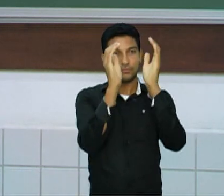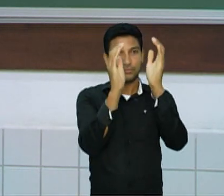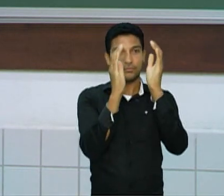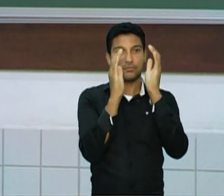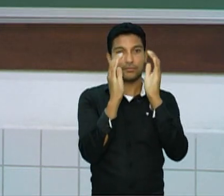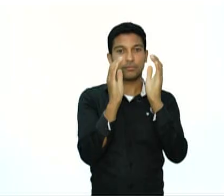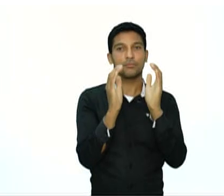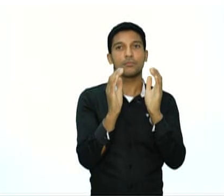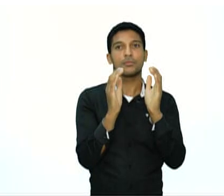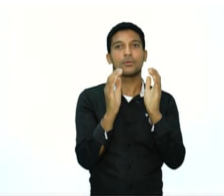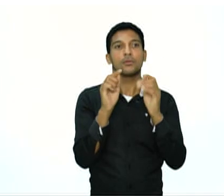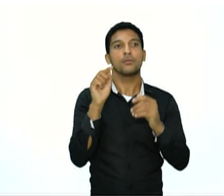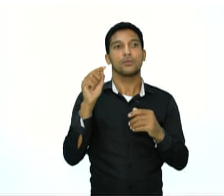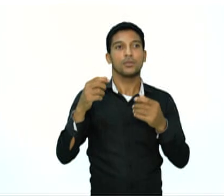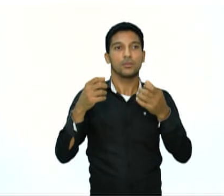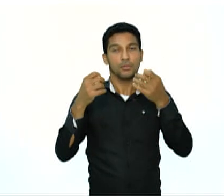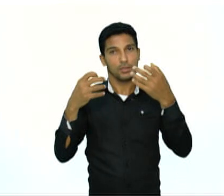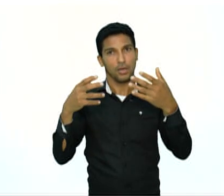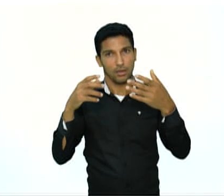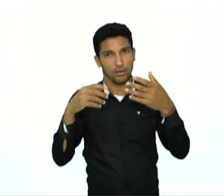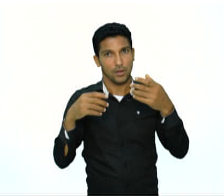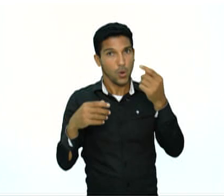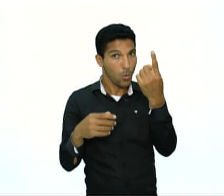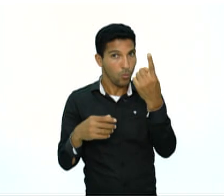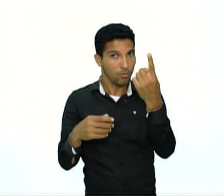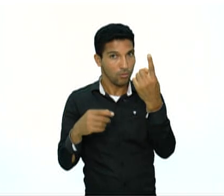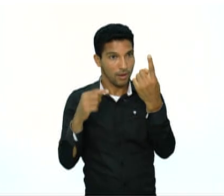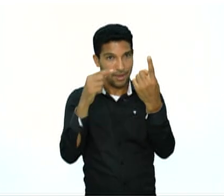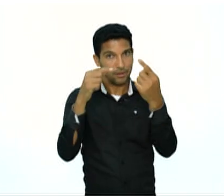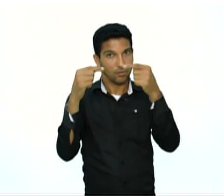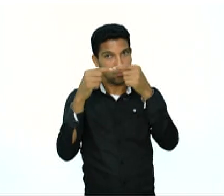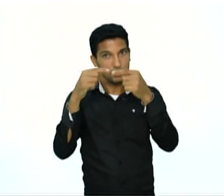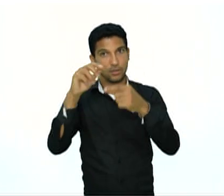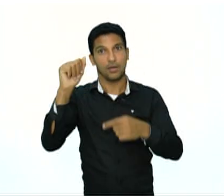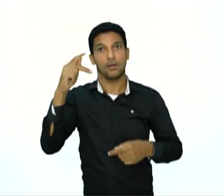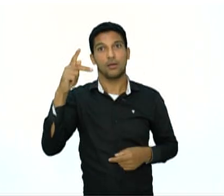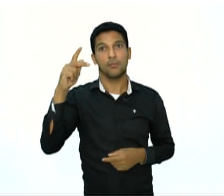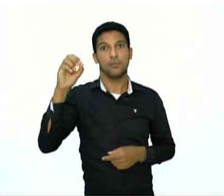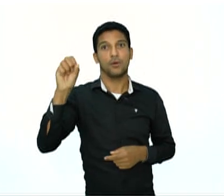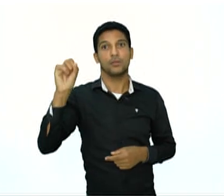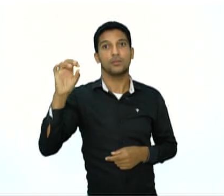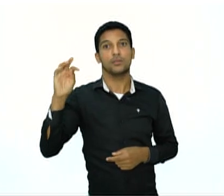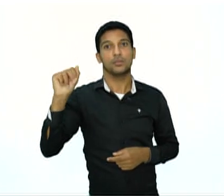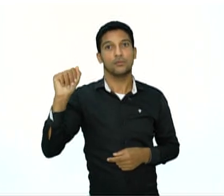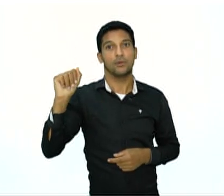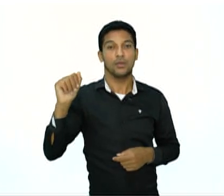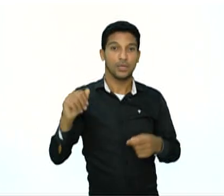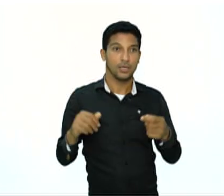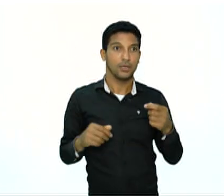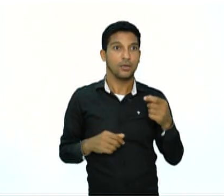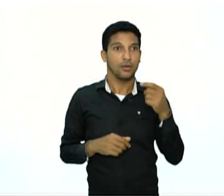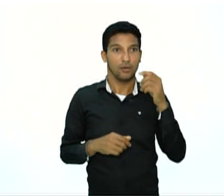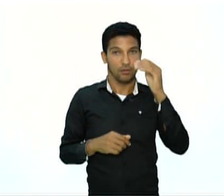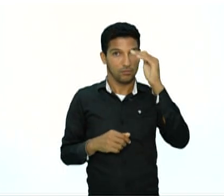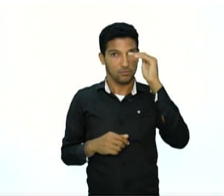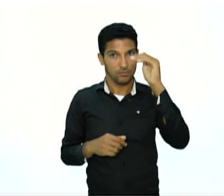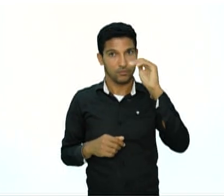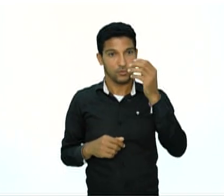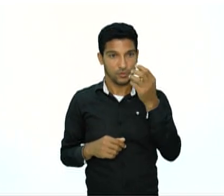que dizer 1 se ela for apositiva, 2 se ela for completiva nominal e 3 se ela for objetiva